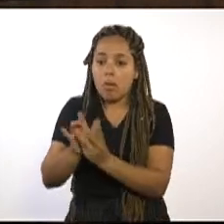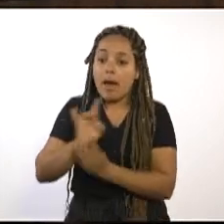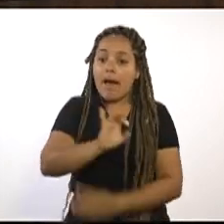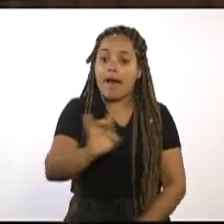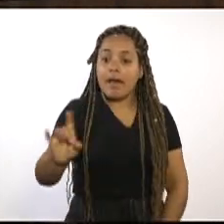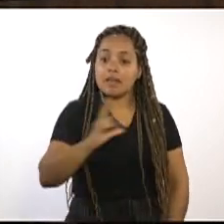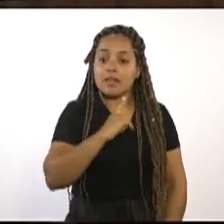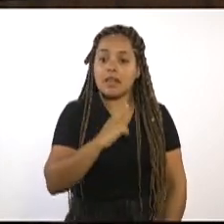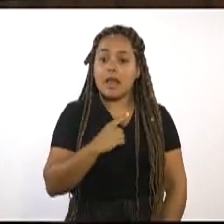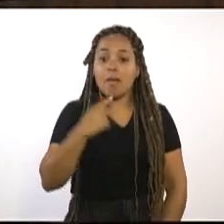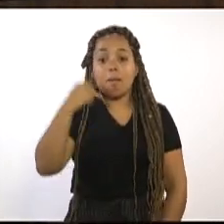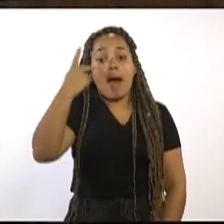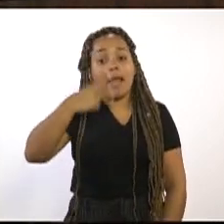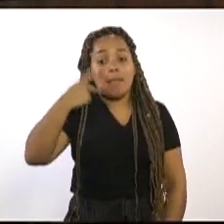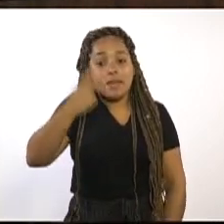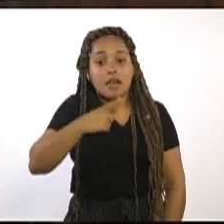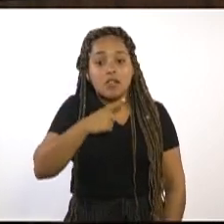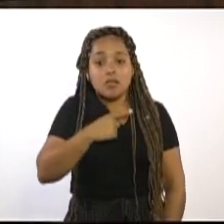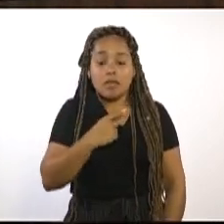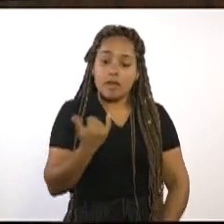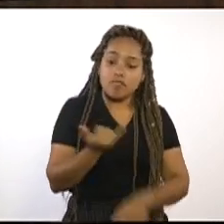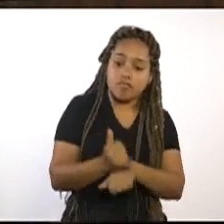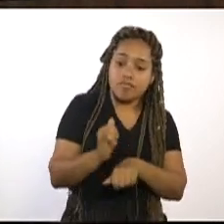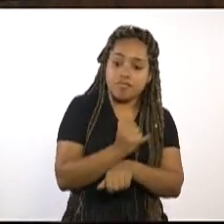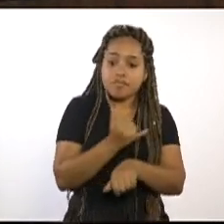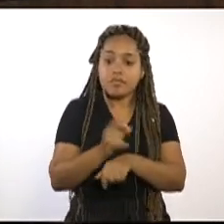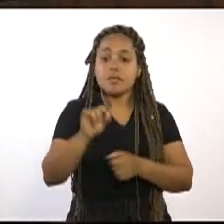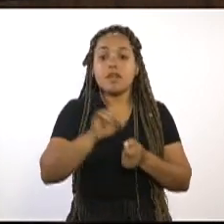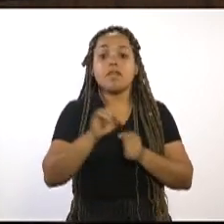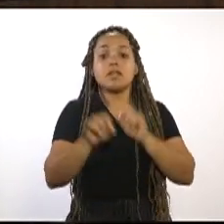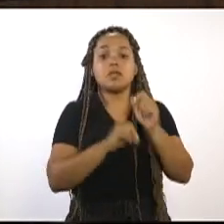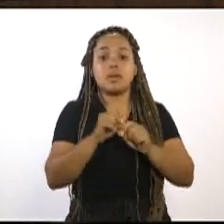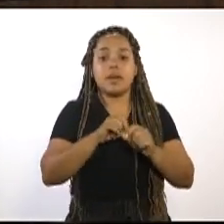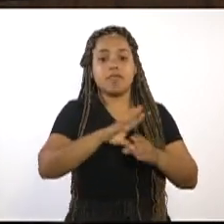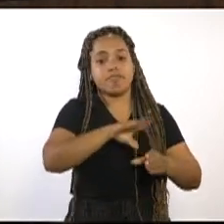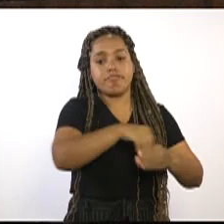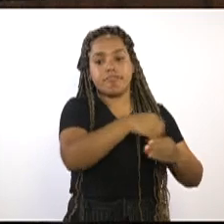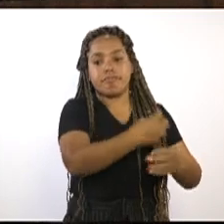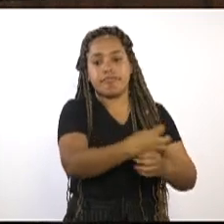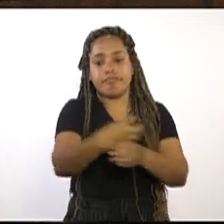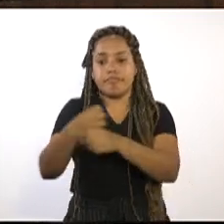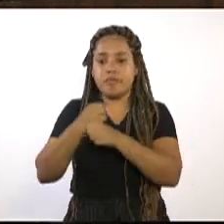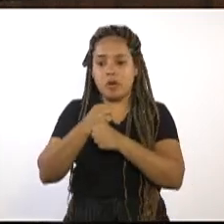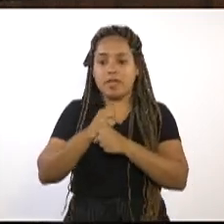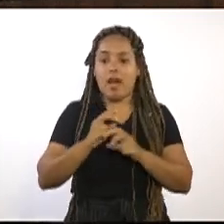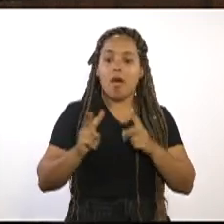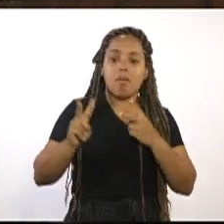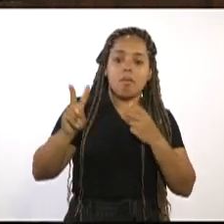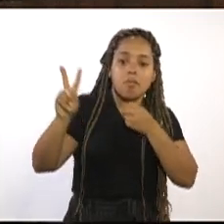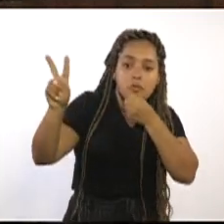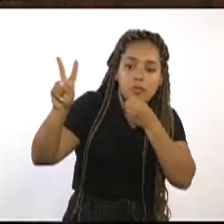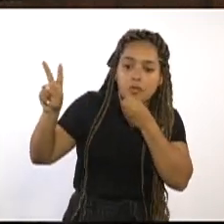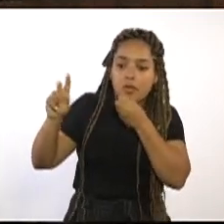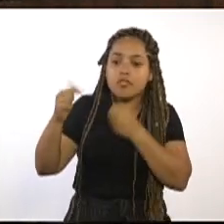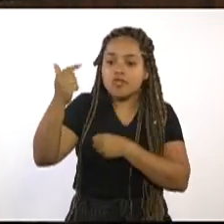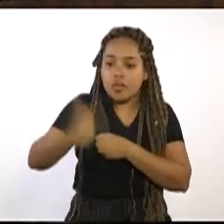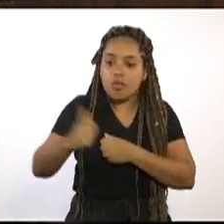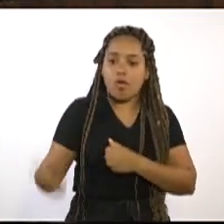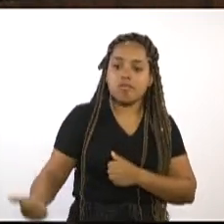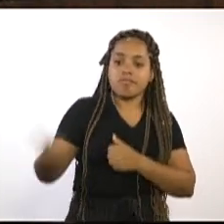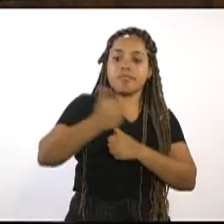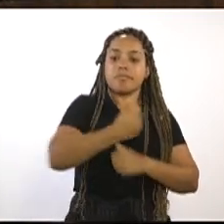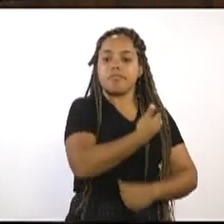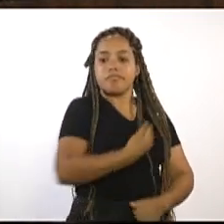parlamentares utilizando-se desses mecanismos para fins eleitoreiros e não pensando na melhor aplicação de